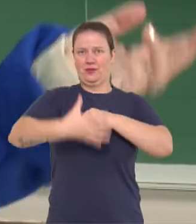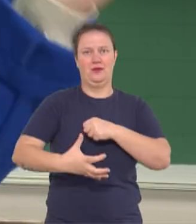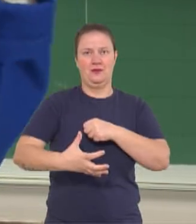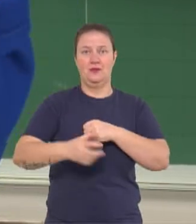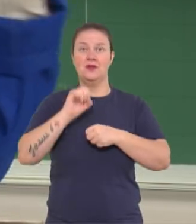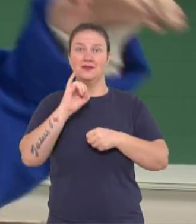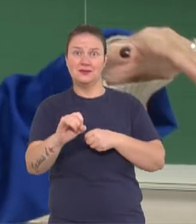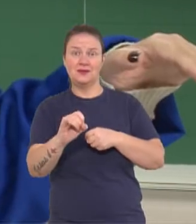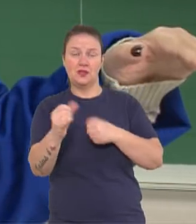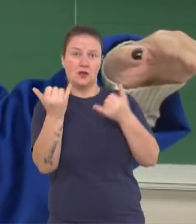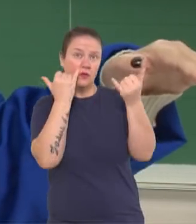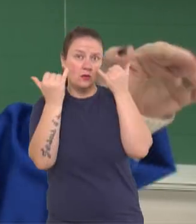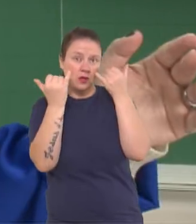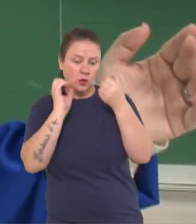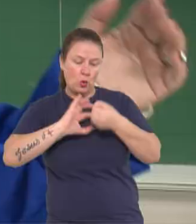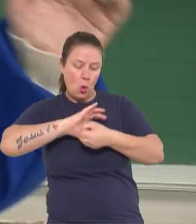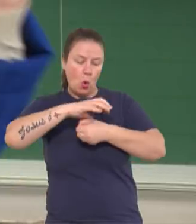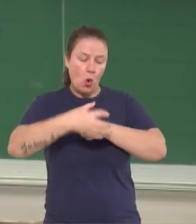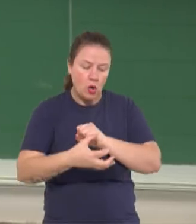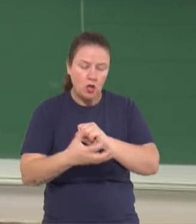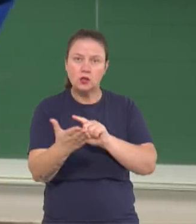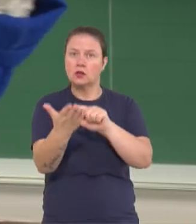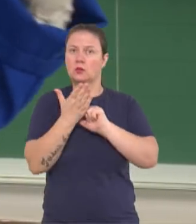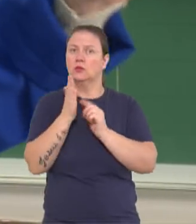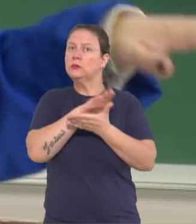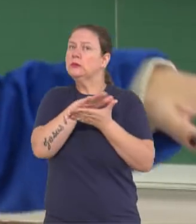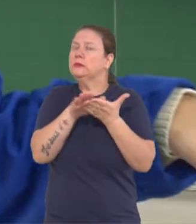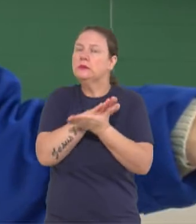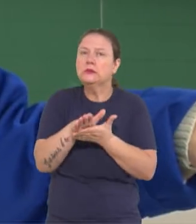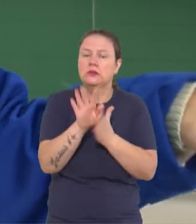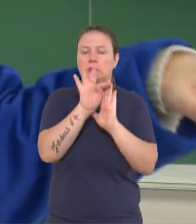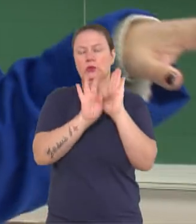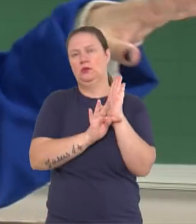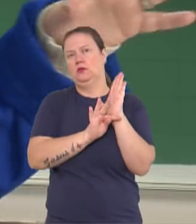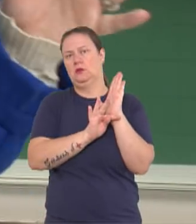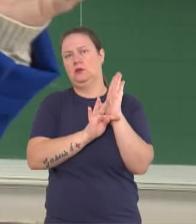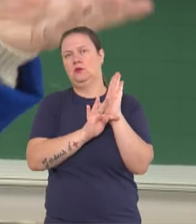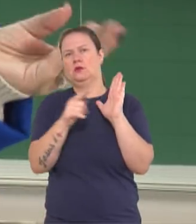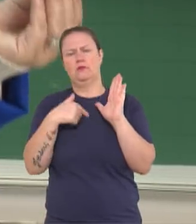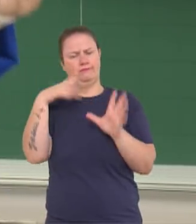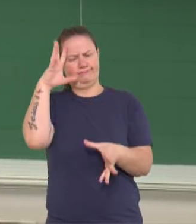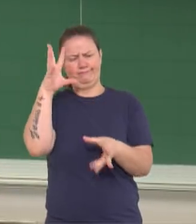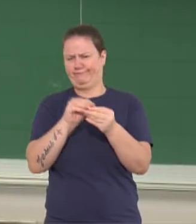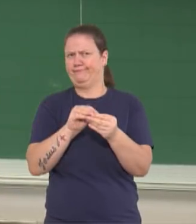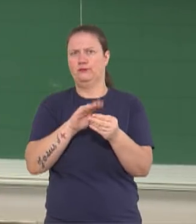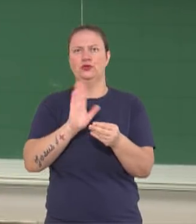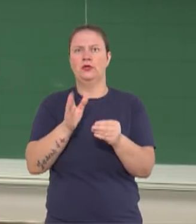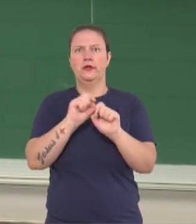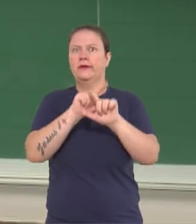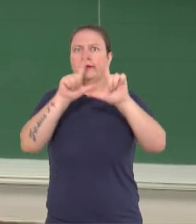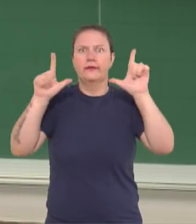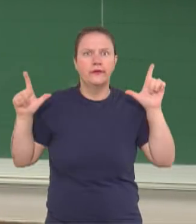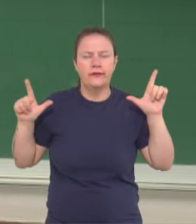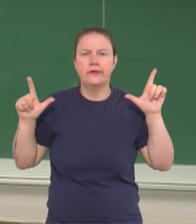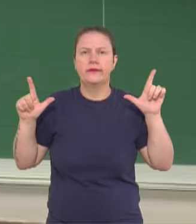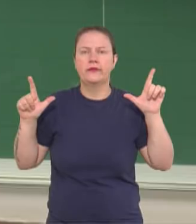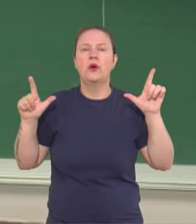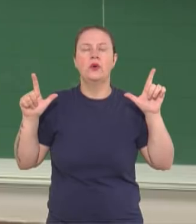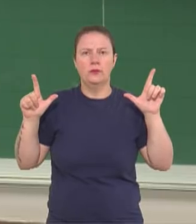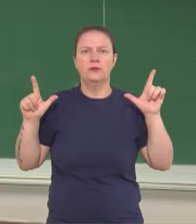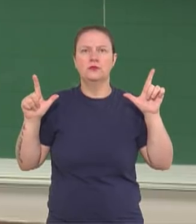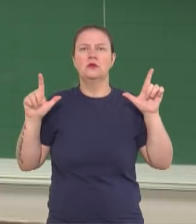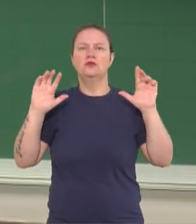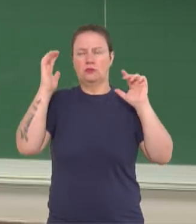que essa informação não estivesse explicitada no texto, o leitor ele tem a capacidade de fazer aí